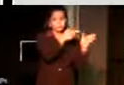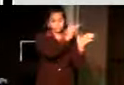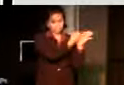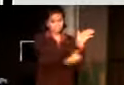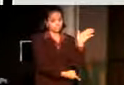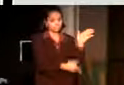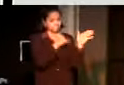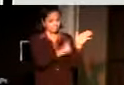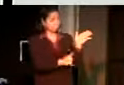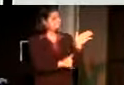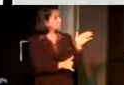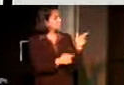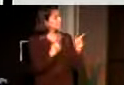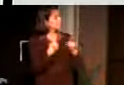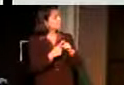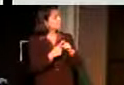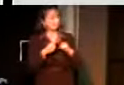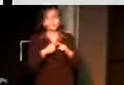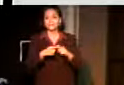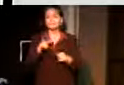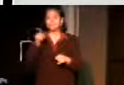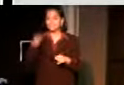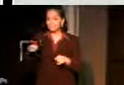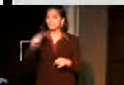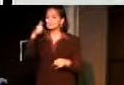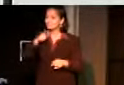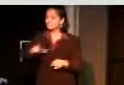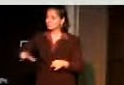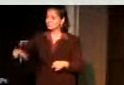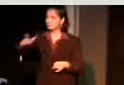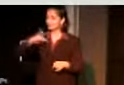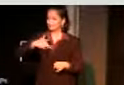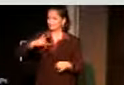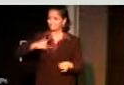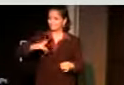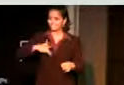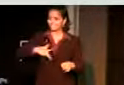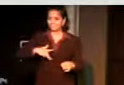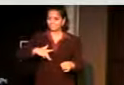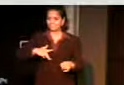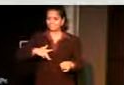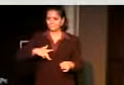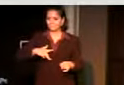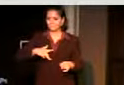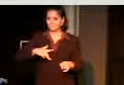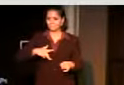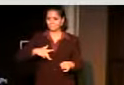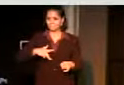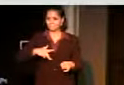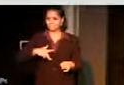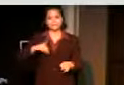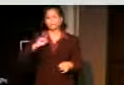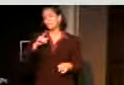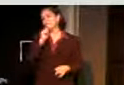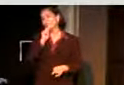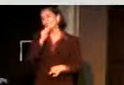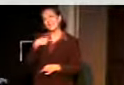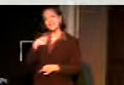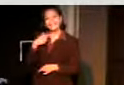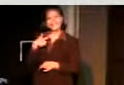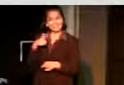aí porque alcançarão Misericórdia agora queridos isso não está no âmbito da barganha entende